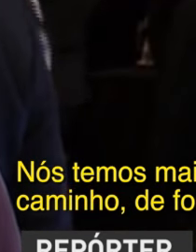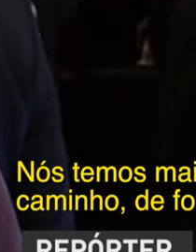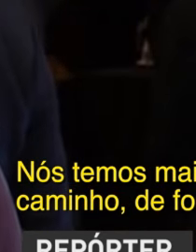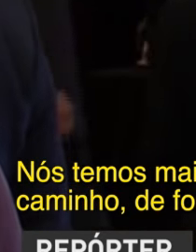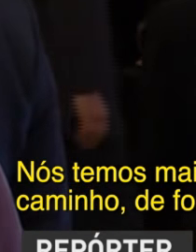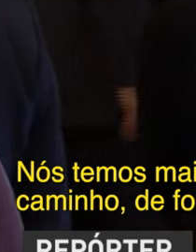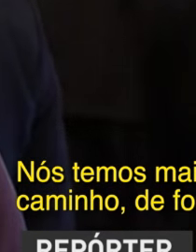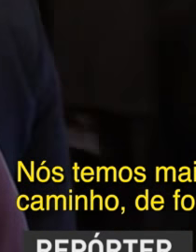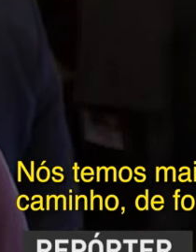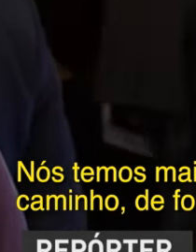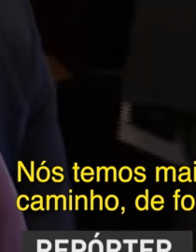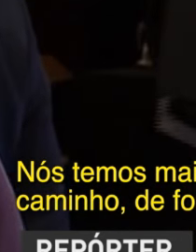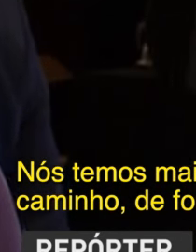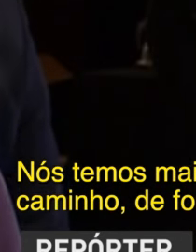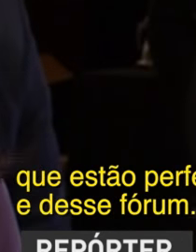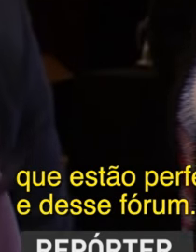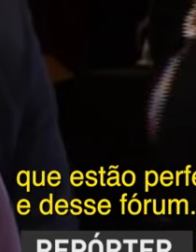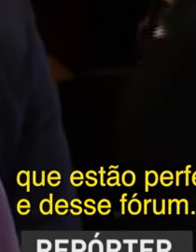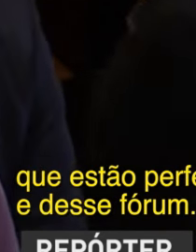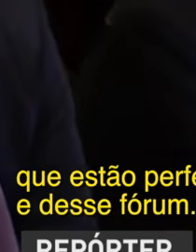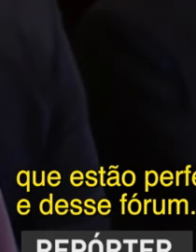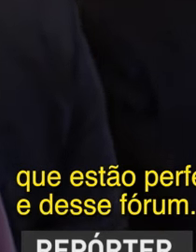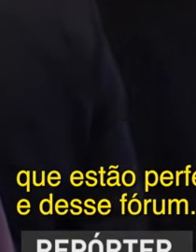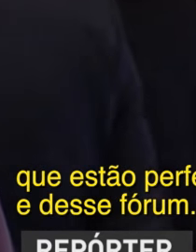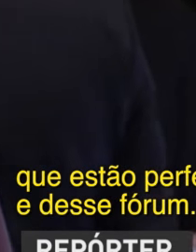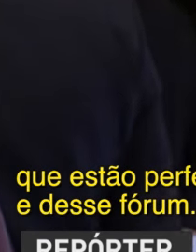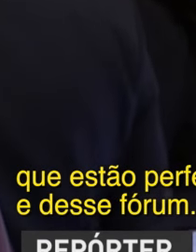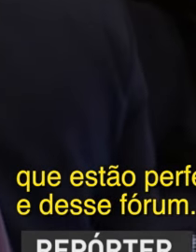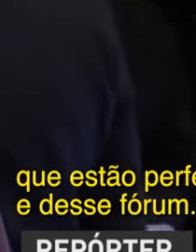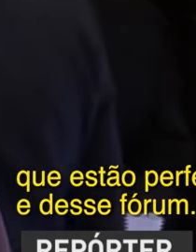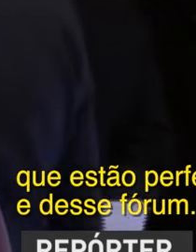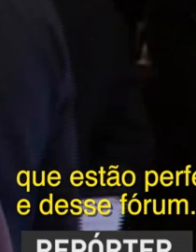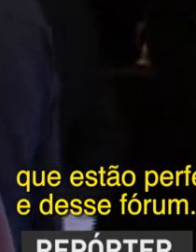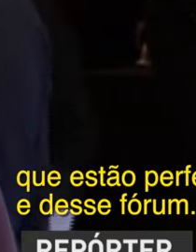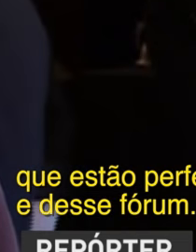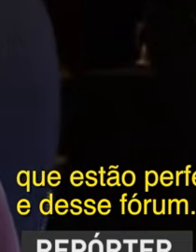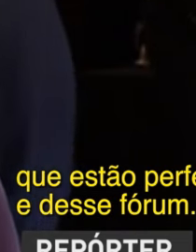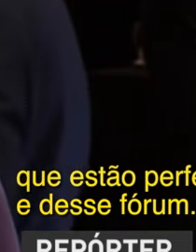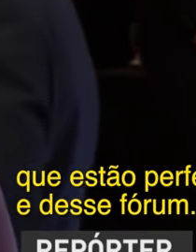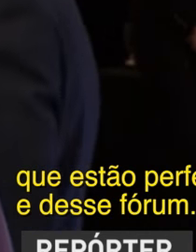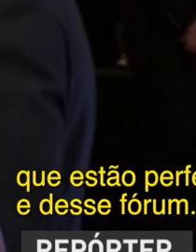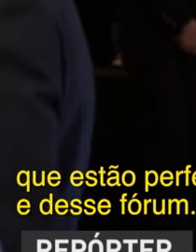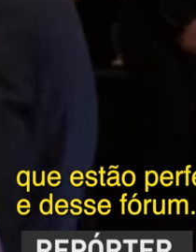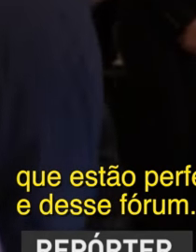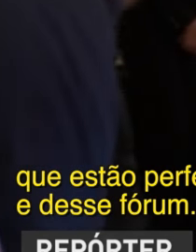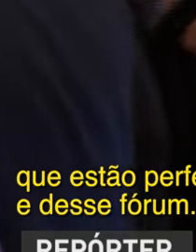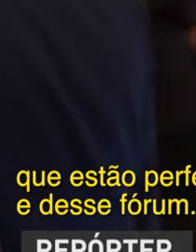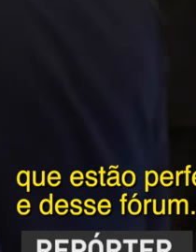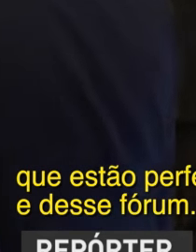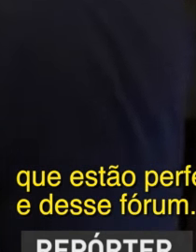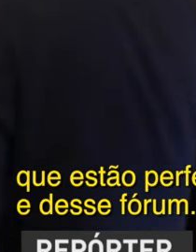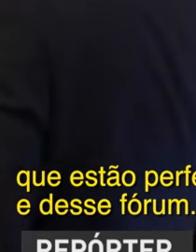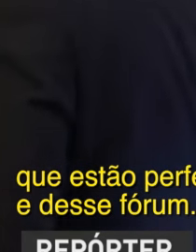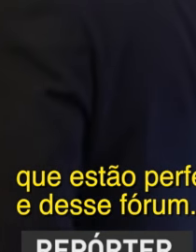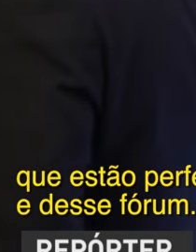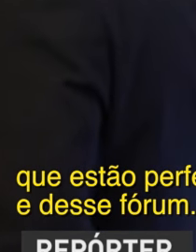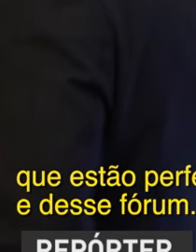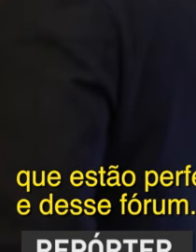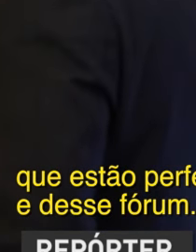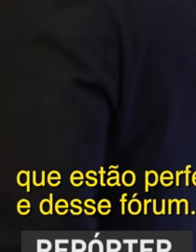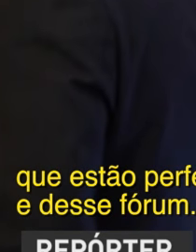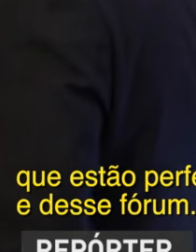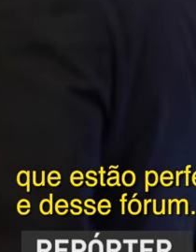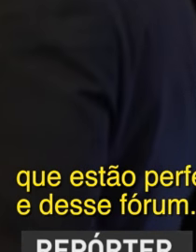the political and the human level, which are perfect, but on the economic level. And that's the purpose of the